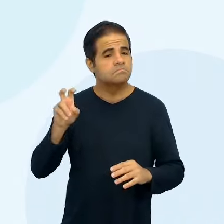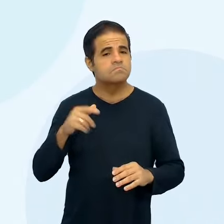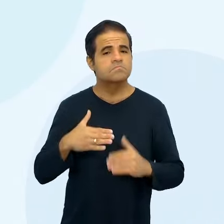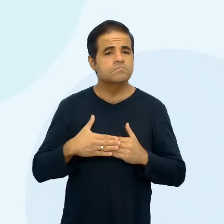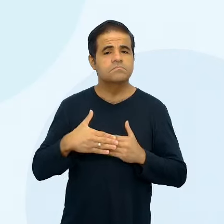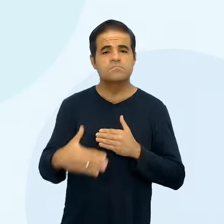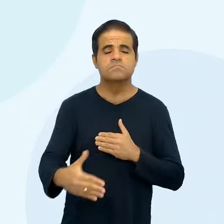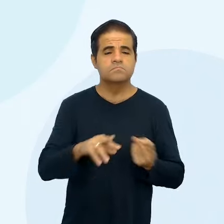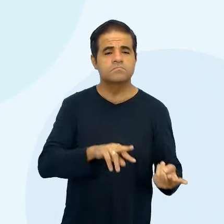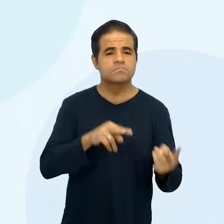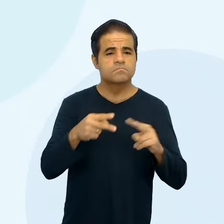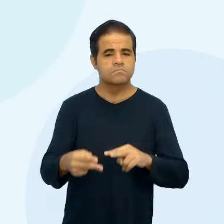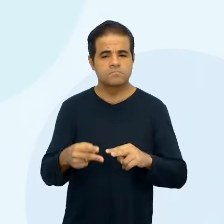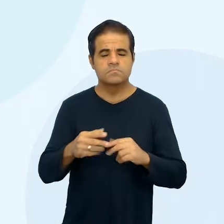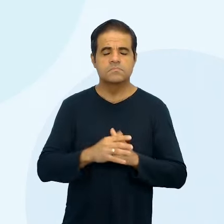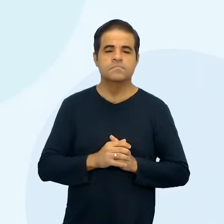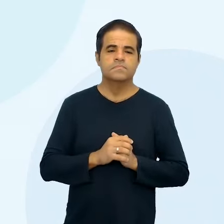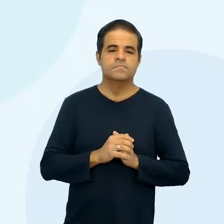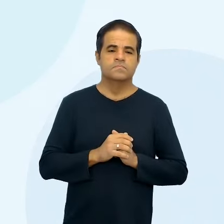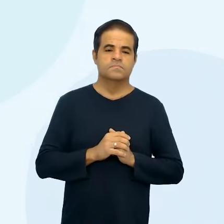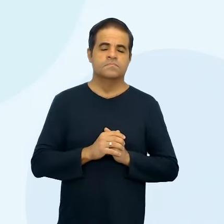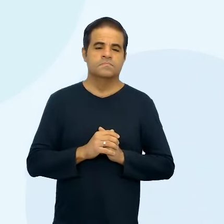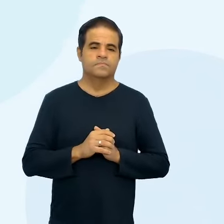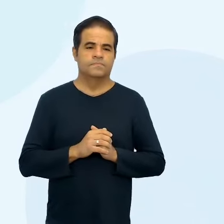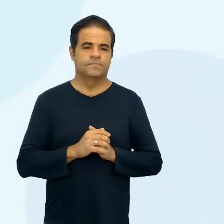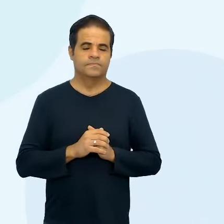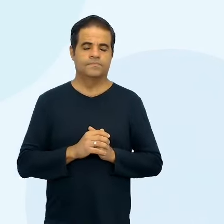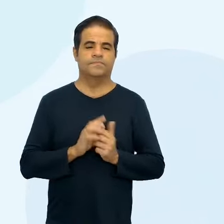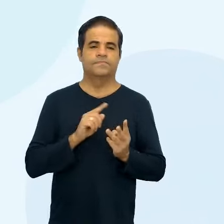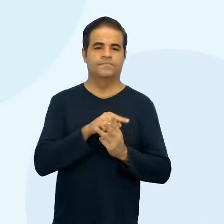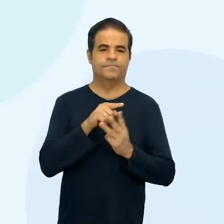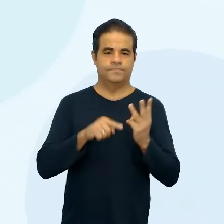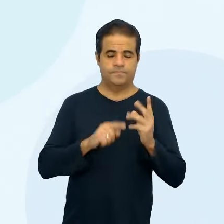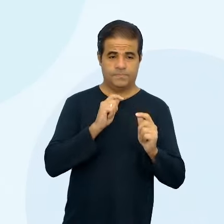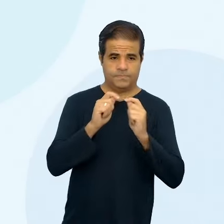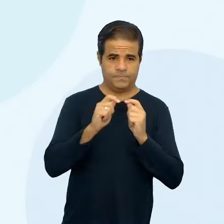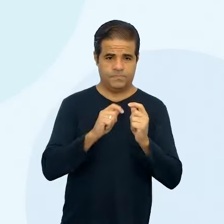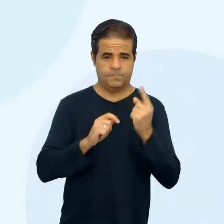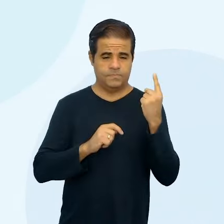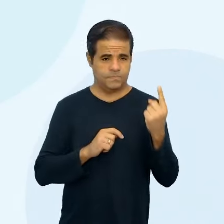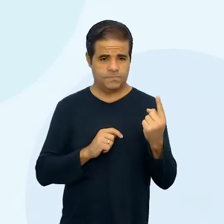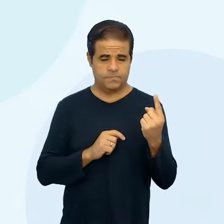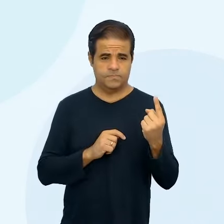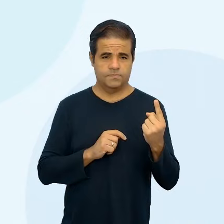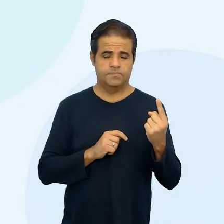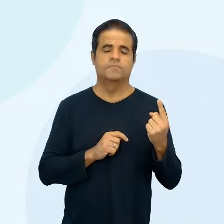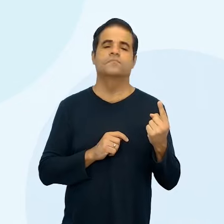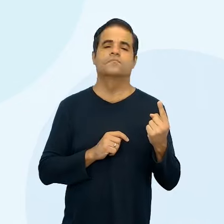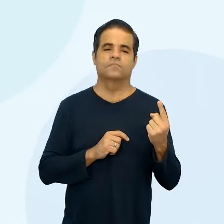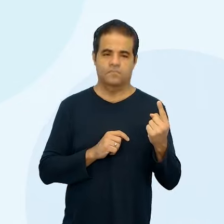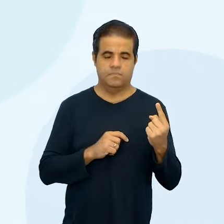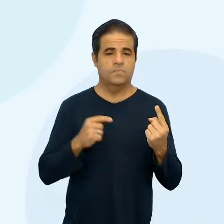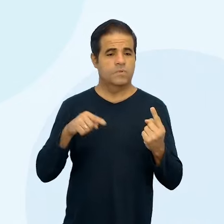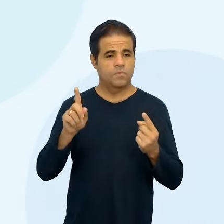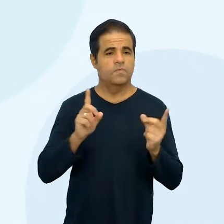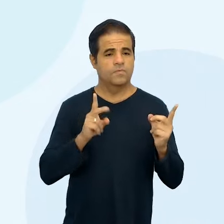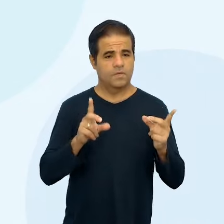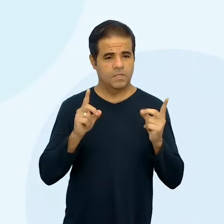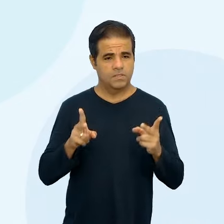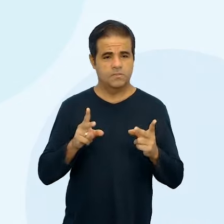escravidão. Então nós temos aí 3 depoimentos, né? O depoimento 1, fui